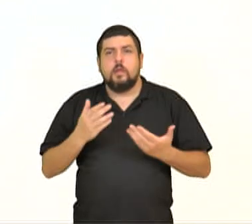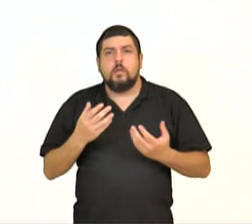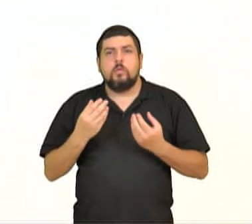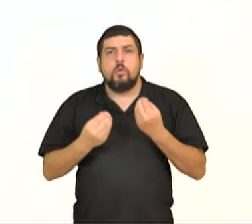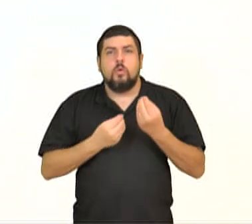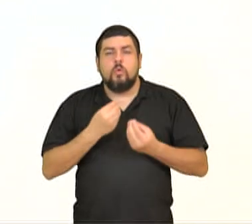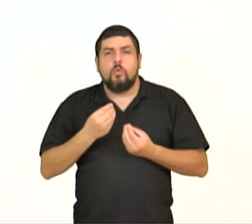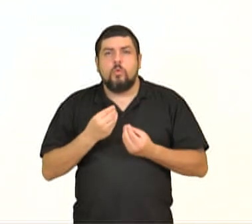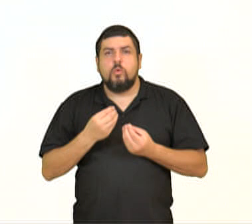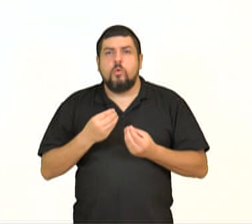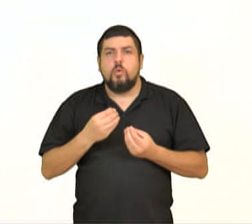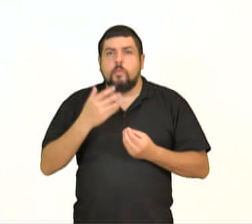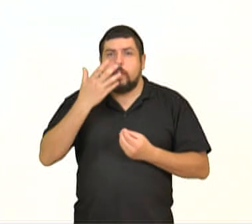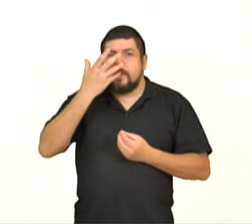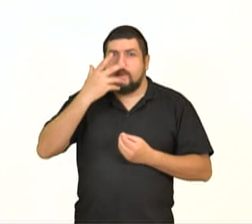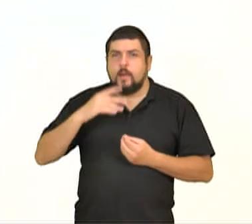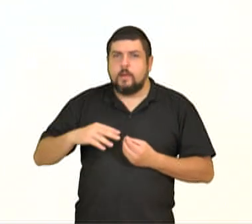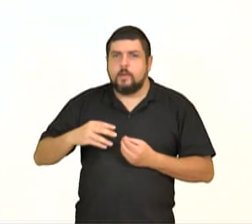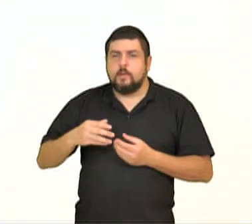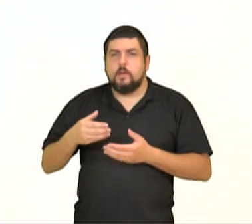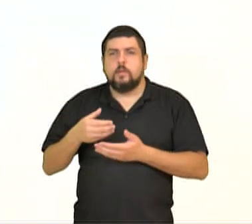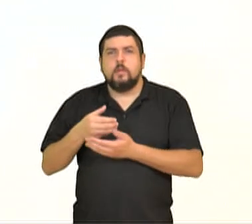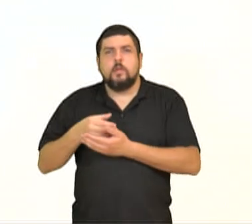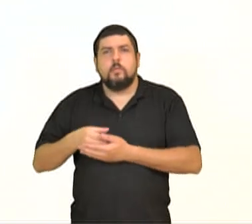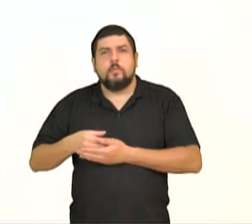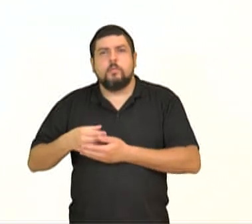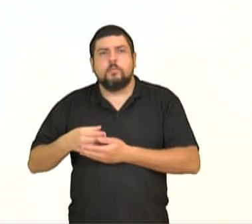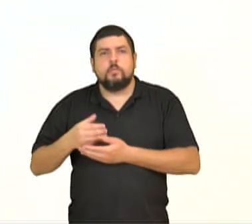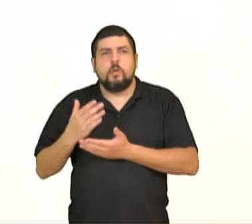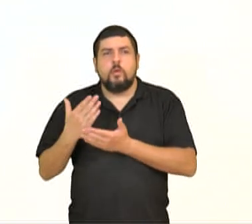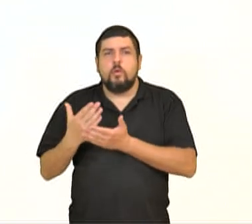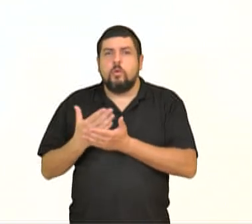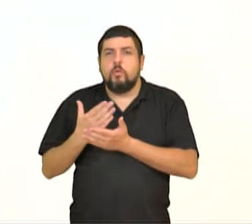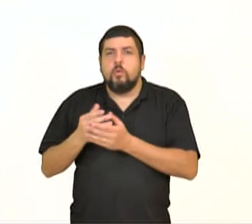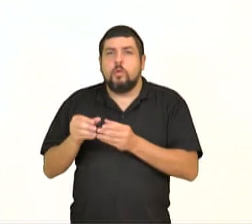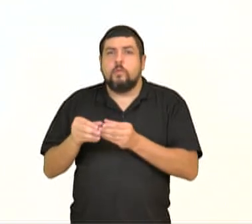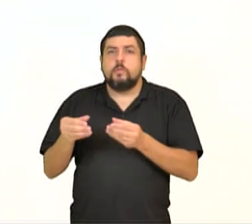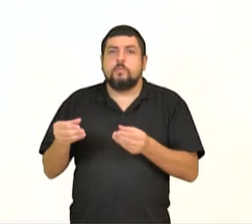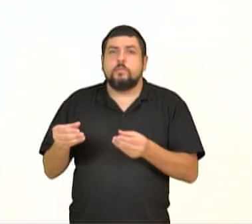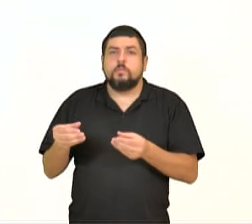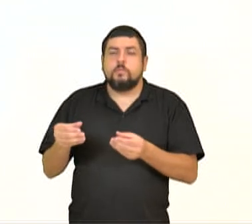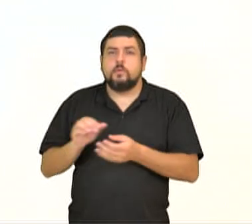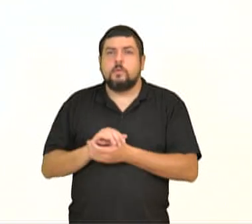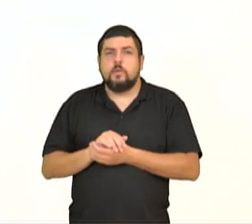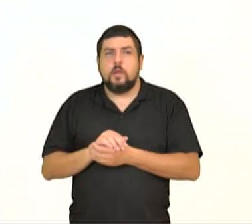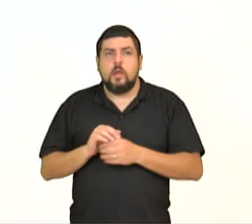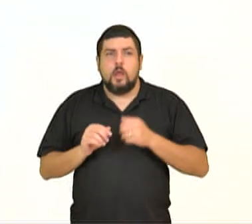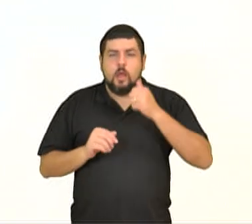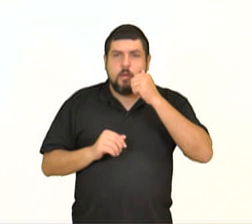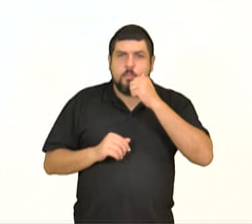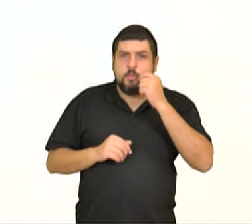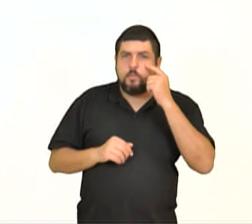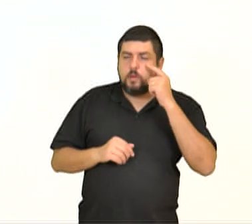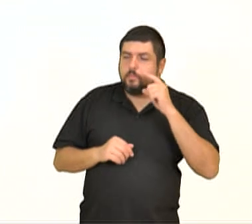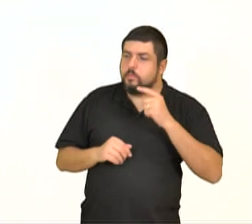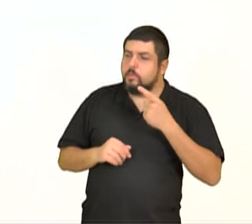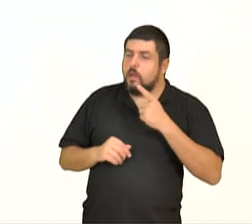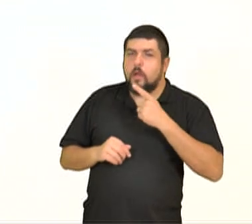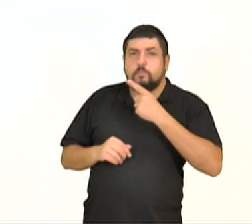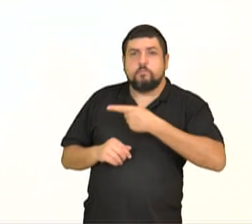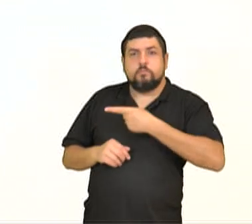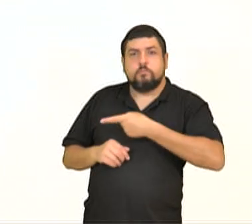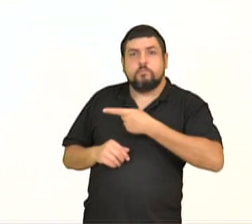o dedo indicador da senhora para o menino, indicando ali uma possibilidade de